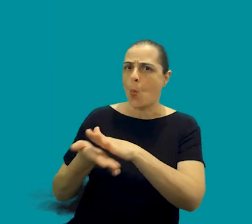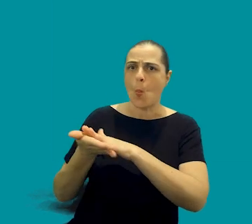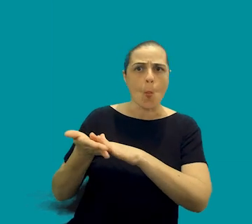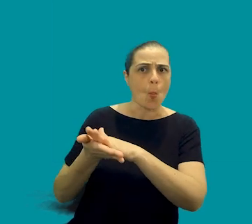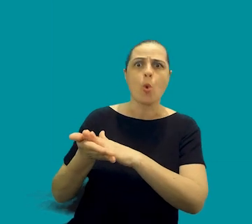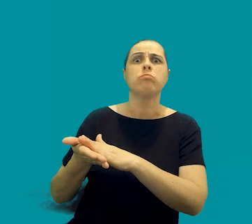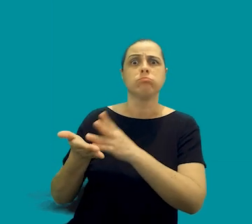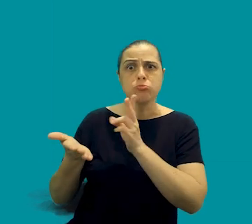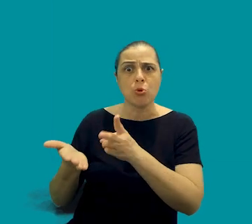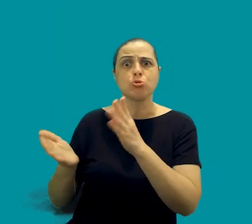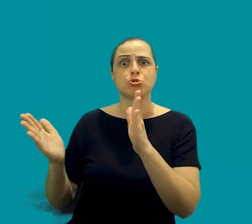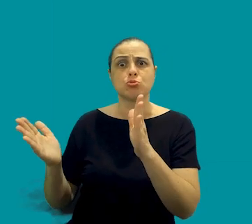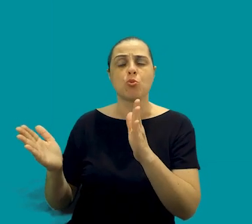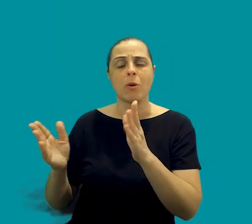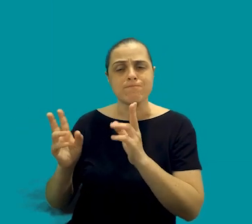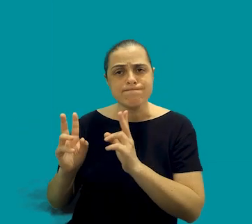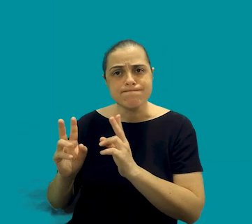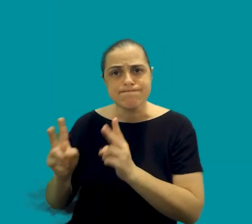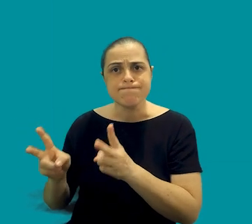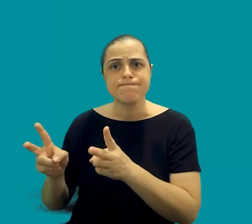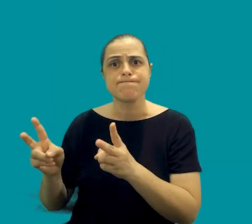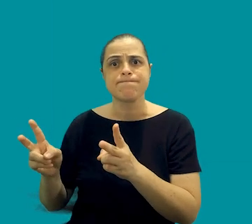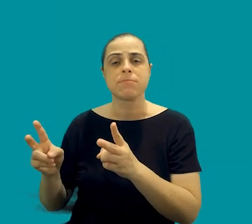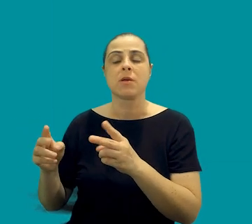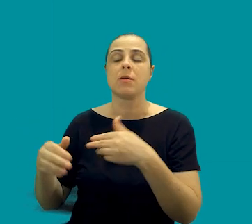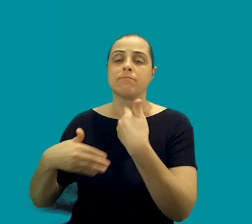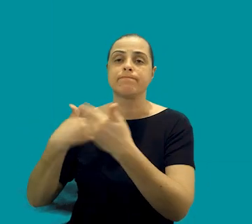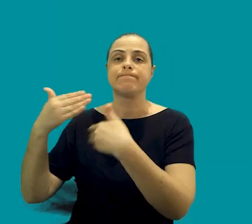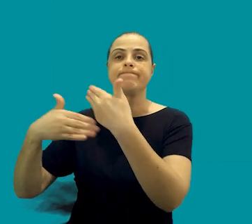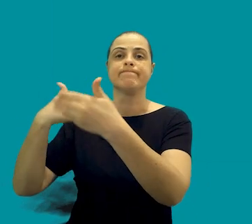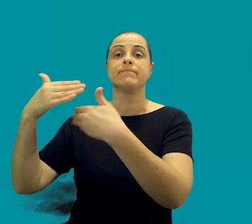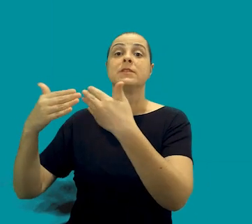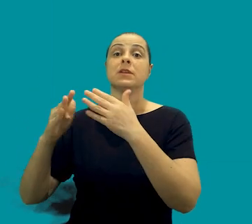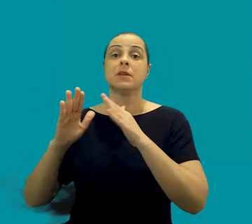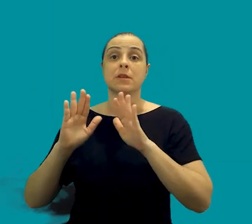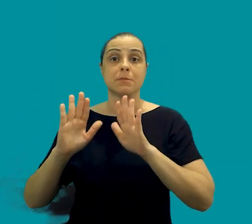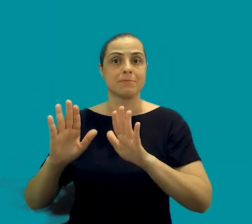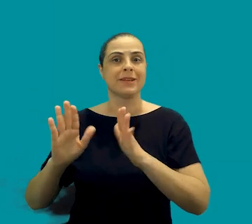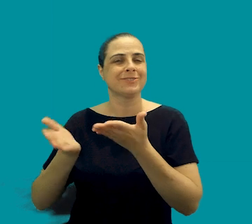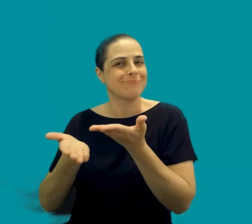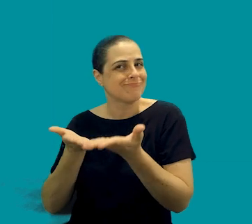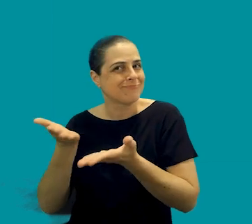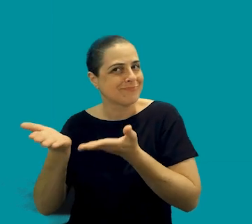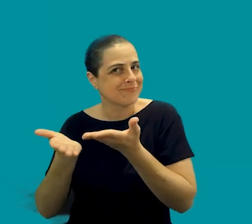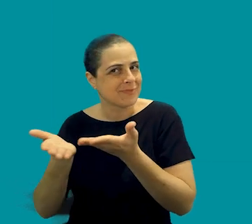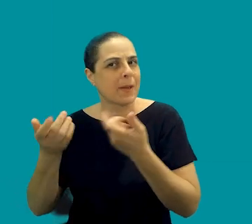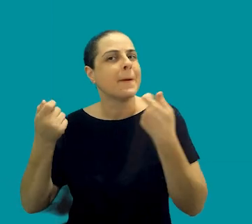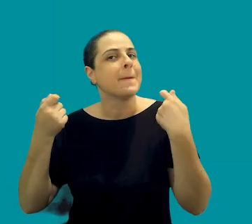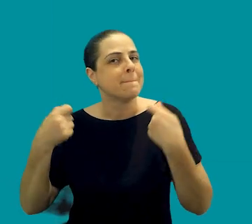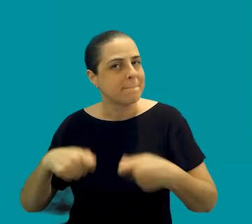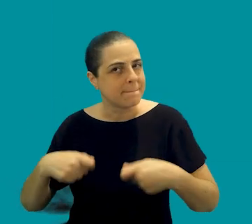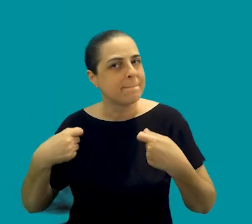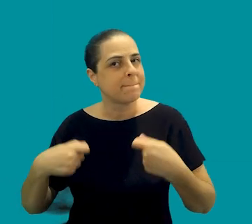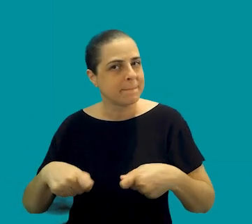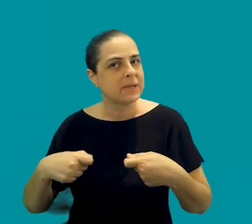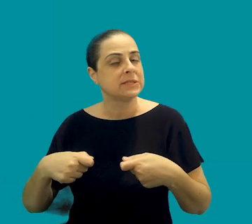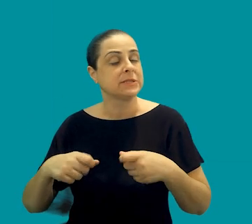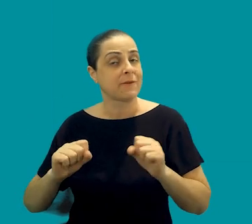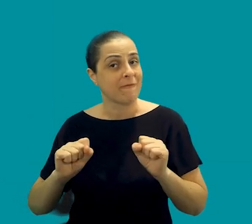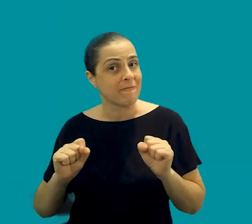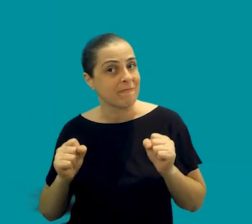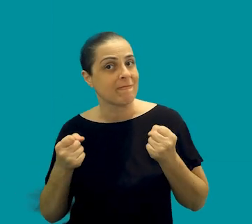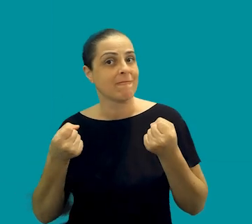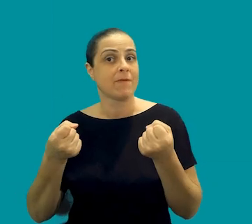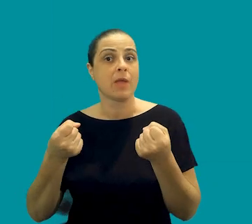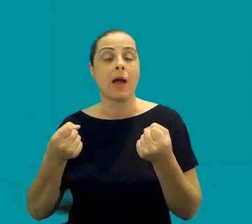radar, e aí quando você fala dessa abordagem de respeitar e tratar esse jovem, aí de novo, é um grande trabalho de mobilização, mas